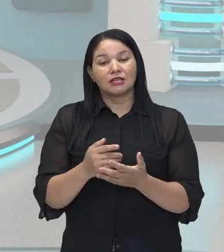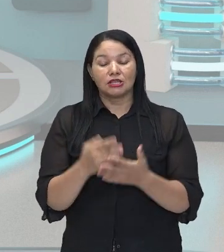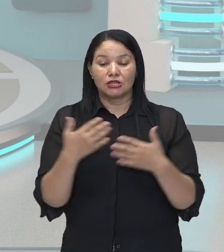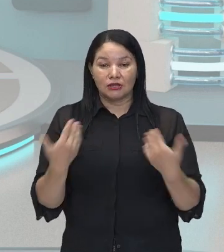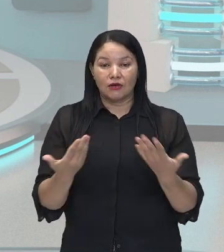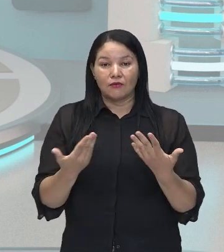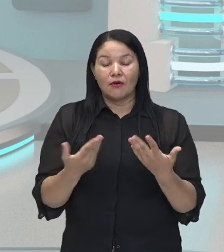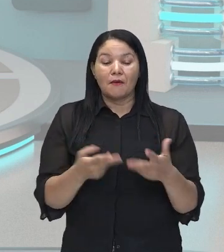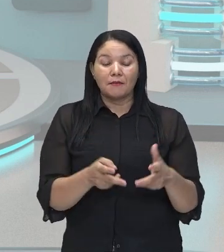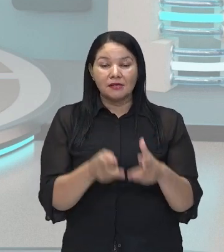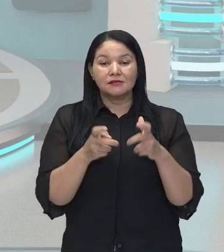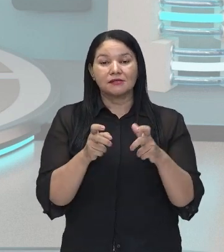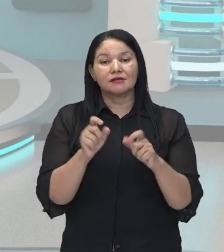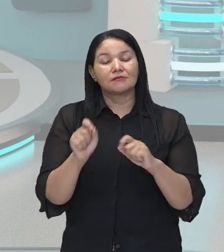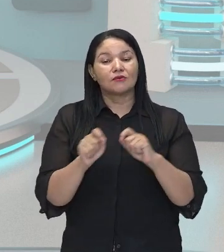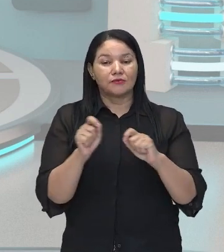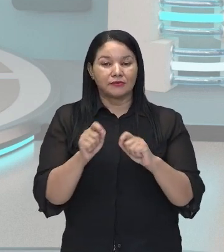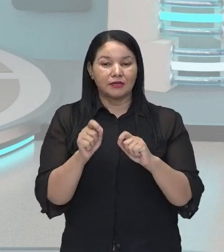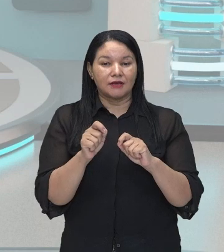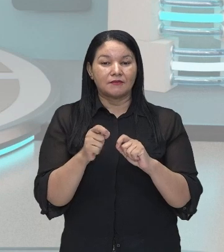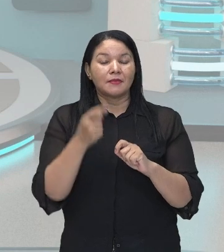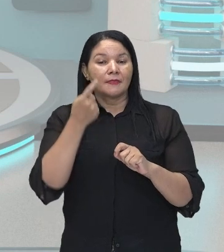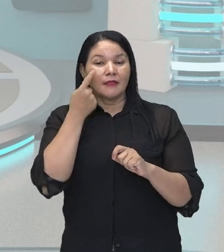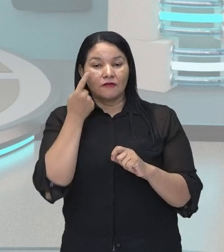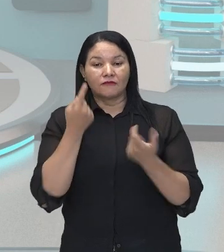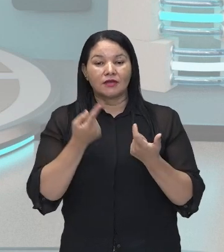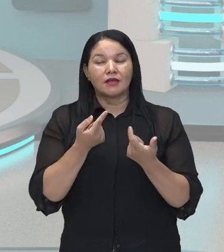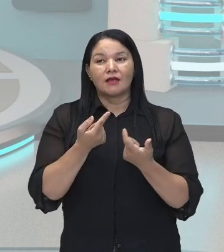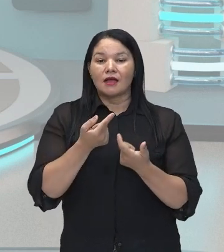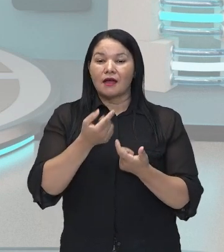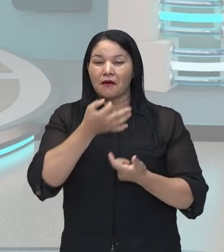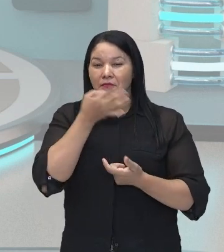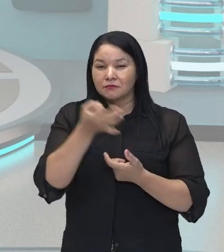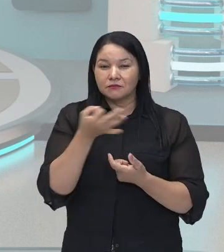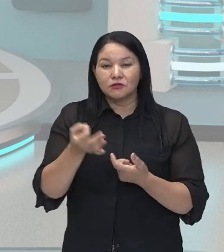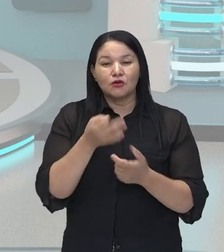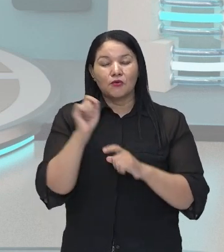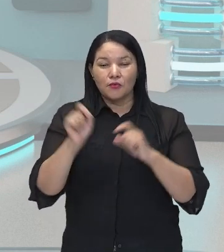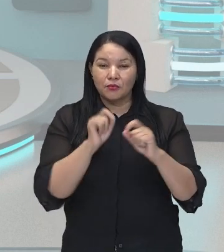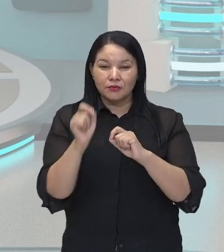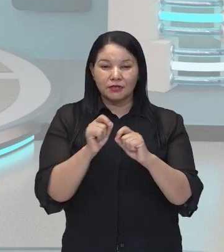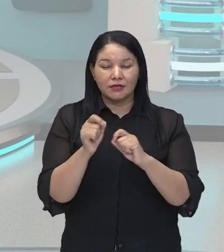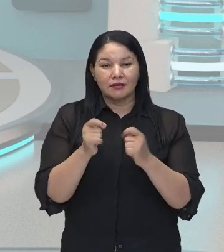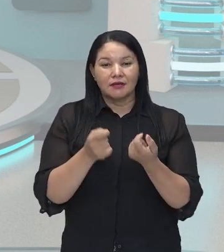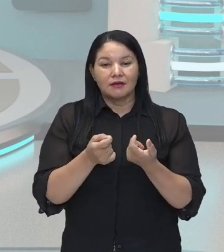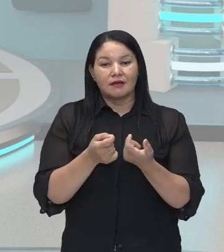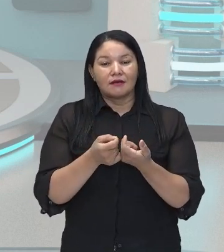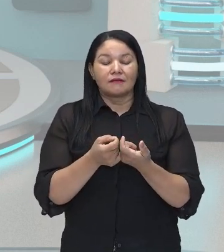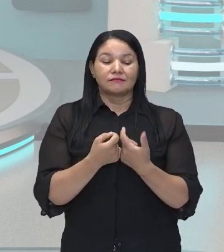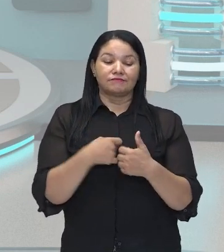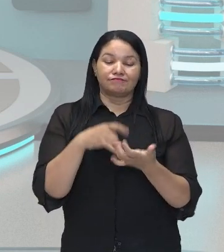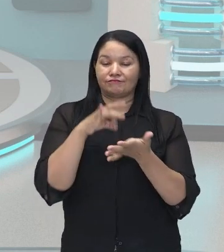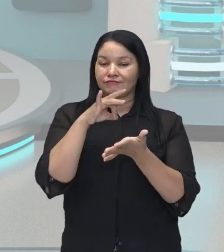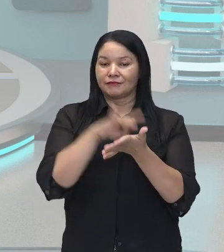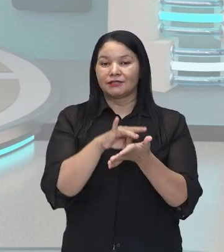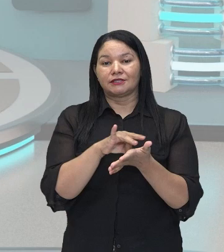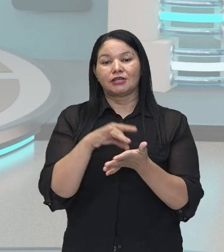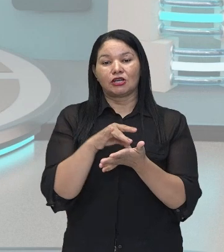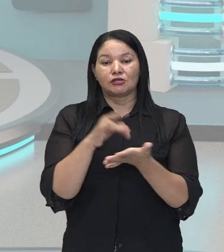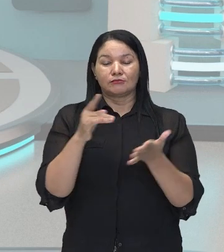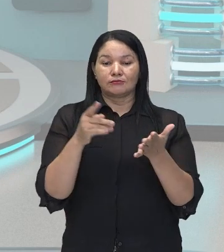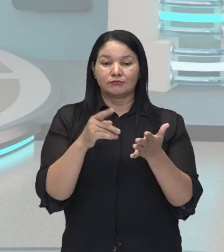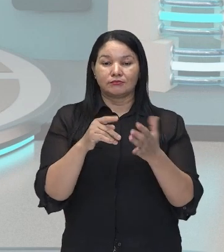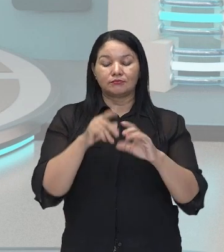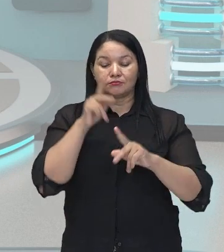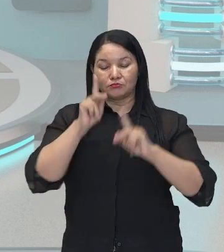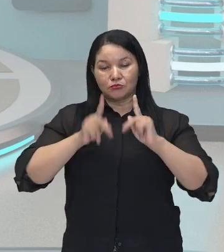ao evidenciar isso, nós temos exatamente aí a crítica social. Se revela uma realidade para o povo brasileiro por